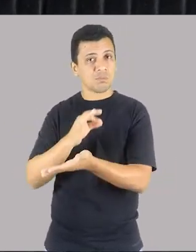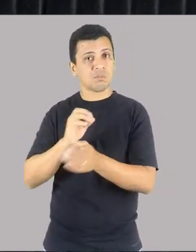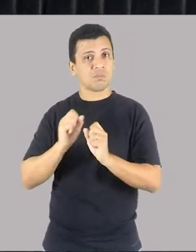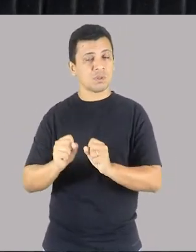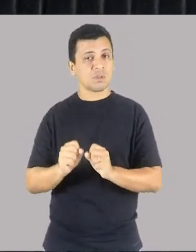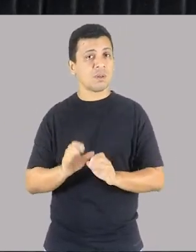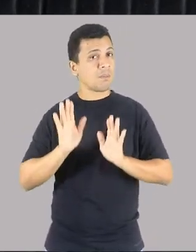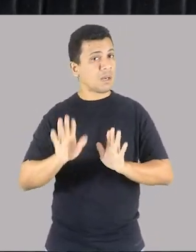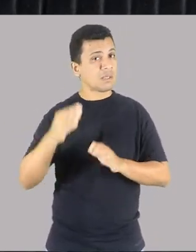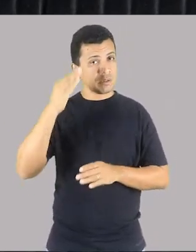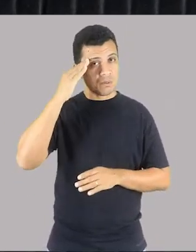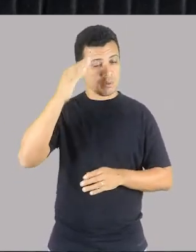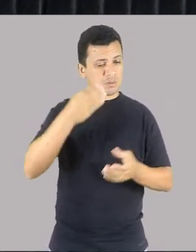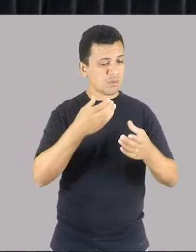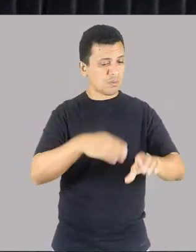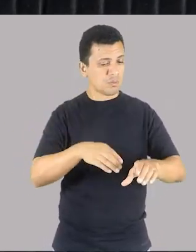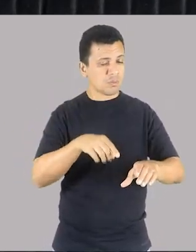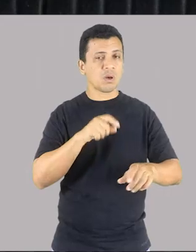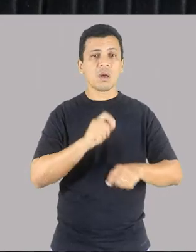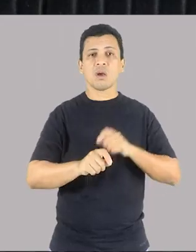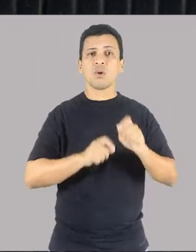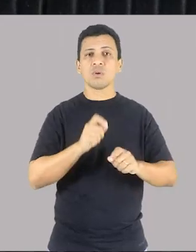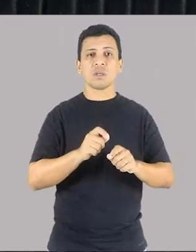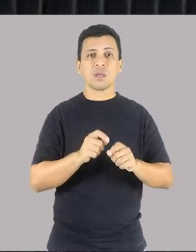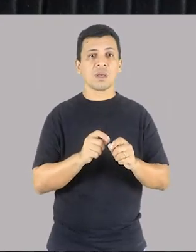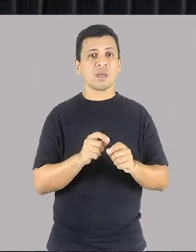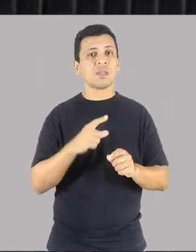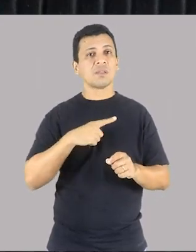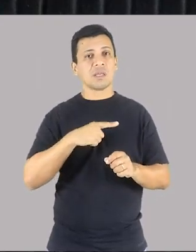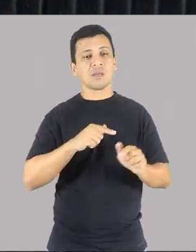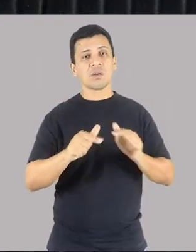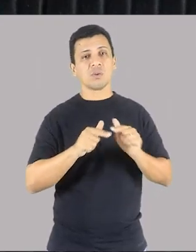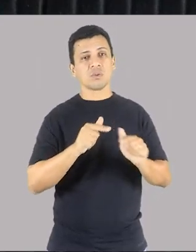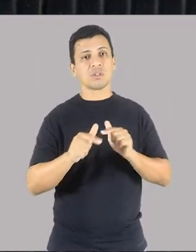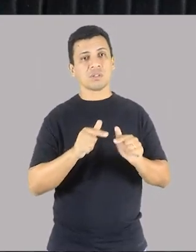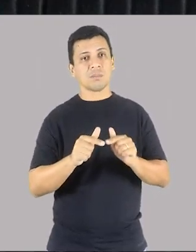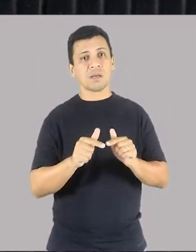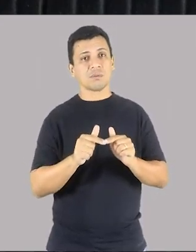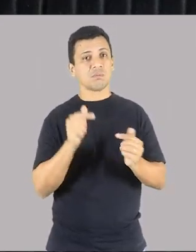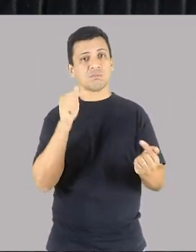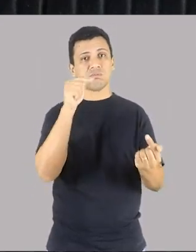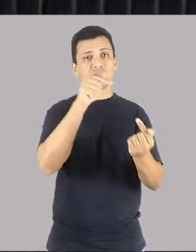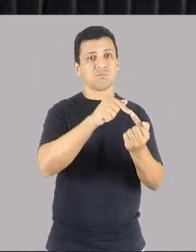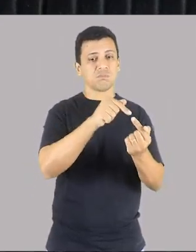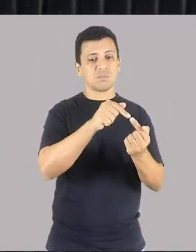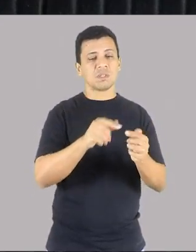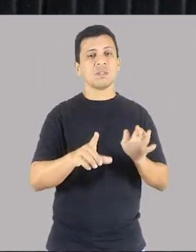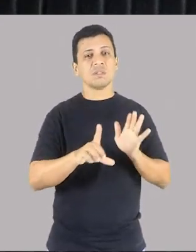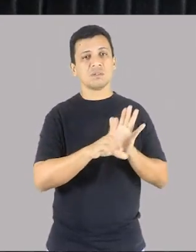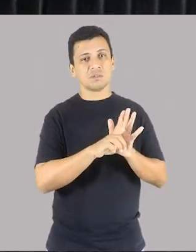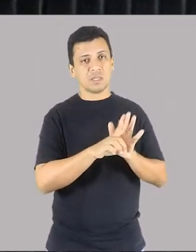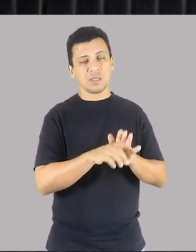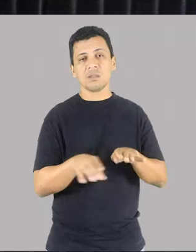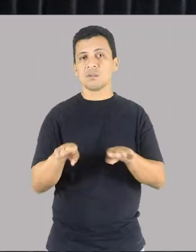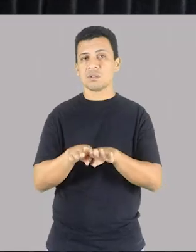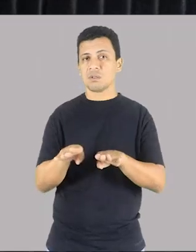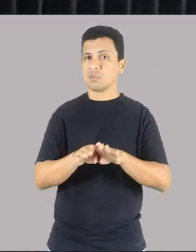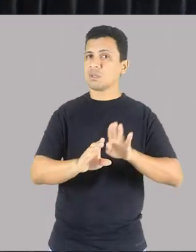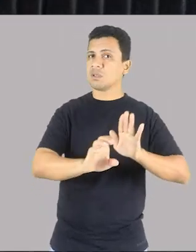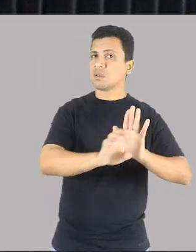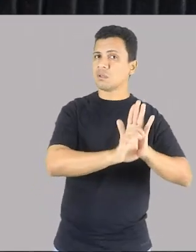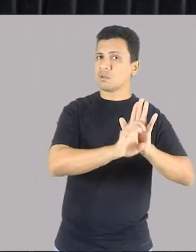da impessoalidade. O princípio do concurso público, ele deve ser seguido em toda a administração, certo? É óbvio que é possível que hajam